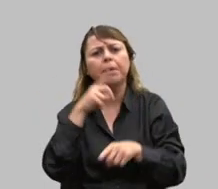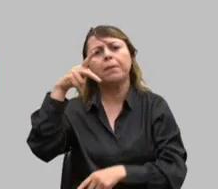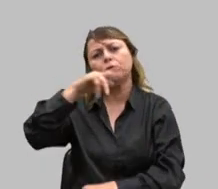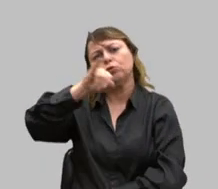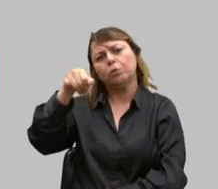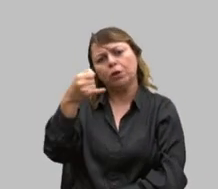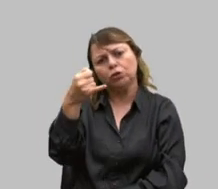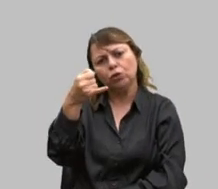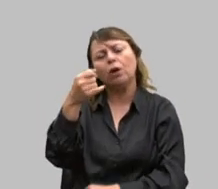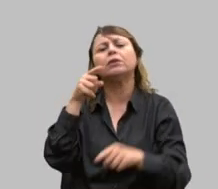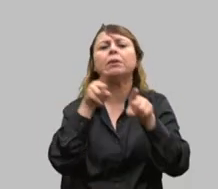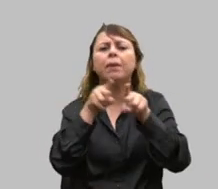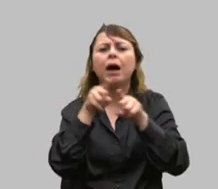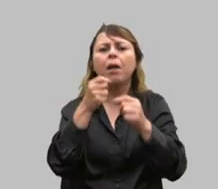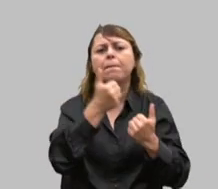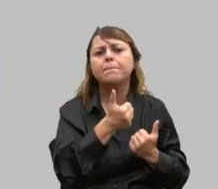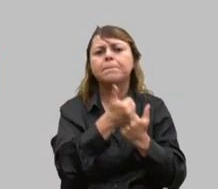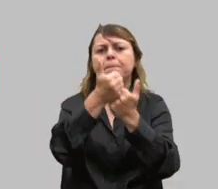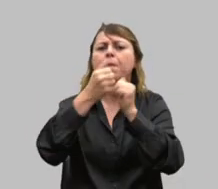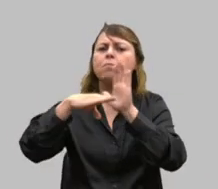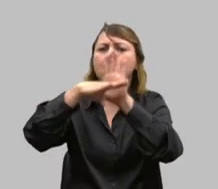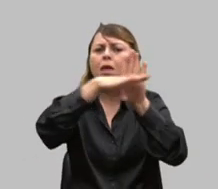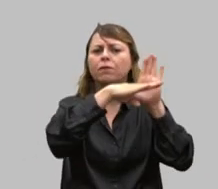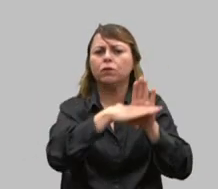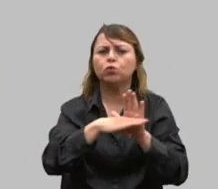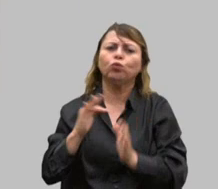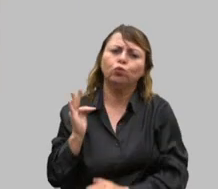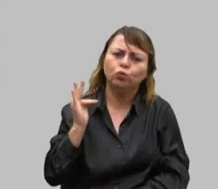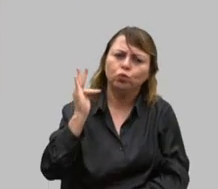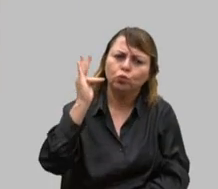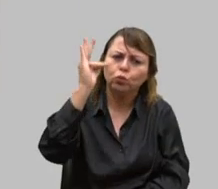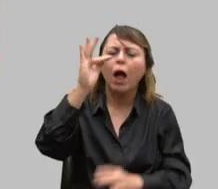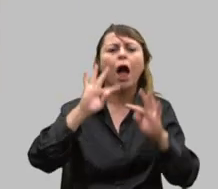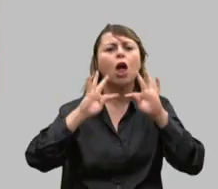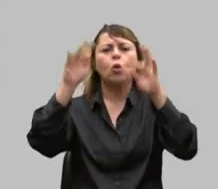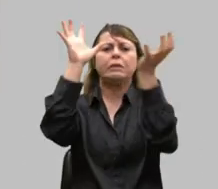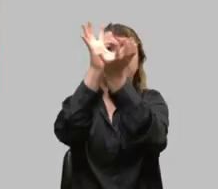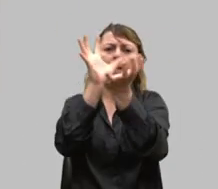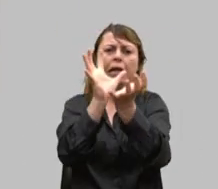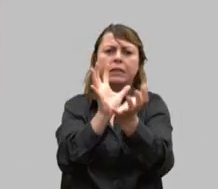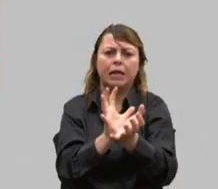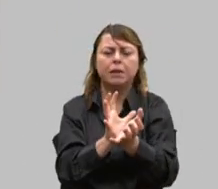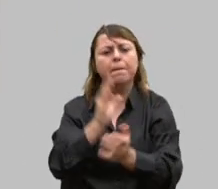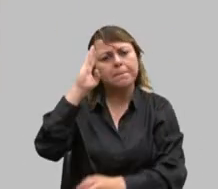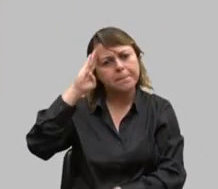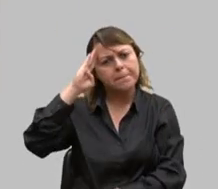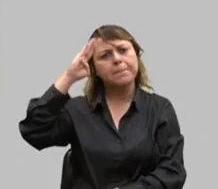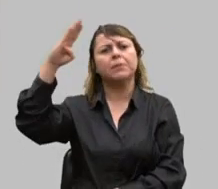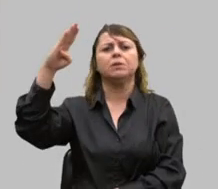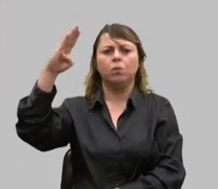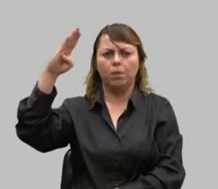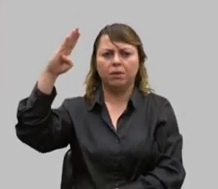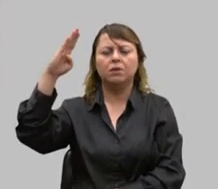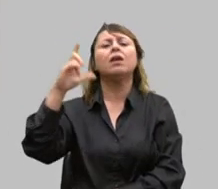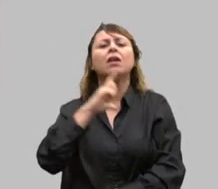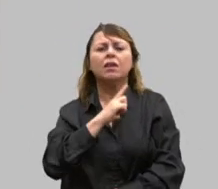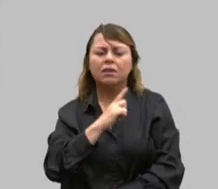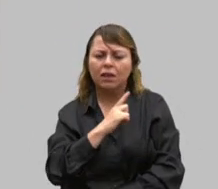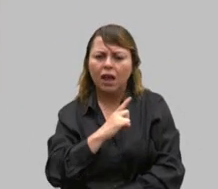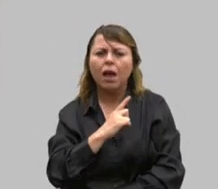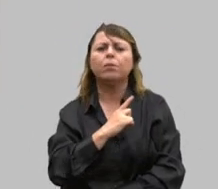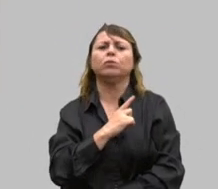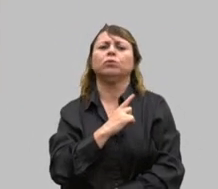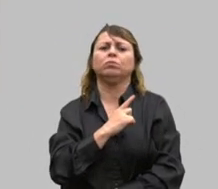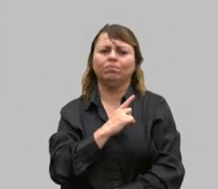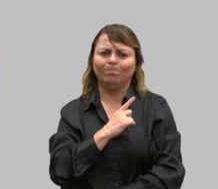para benefícios vindouros a todas as classes principalmente que tenhamos bastante cuidado